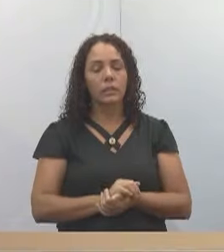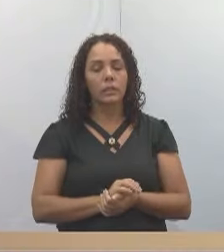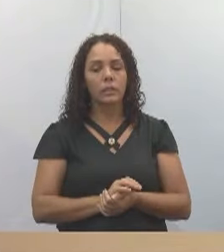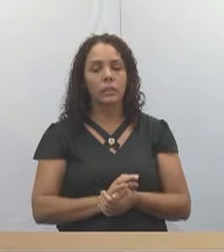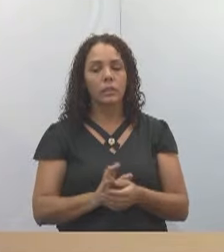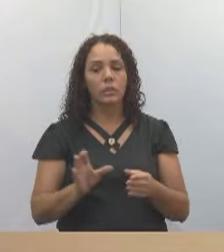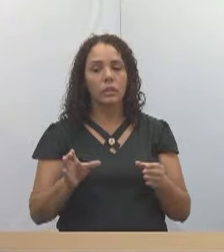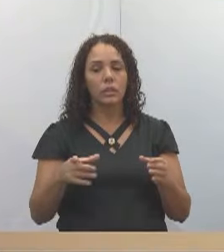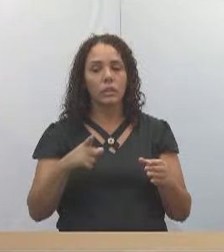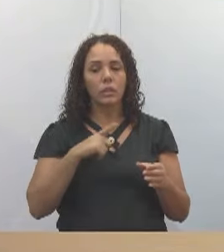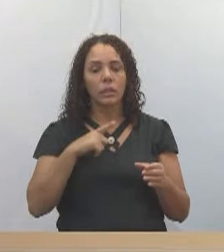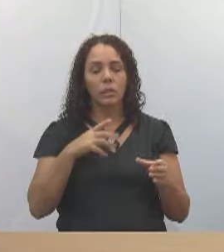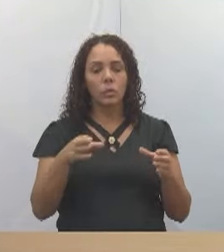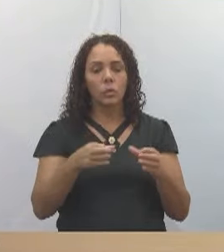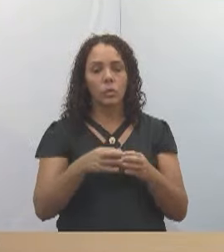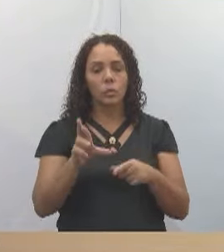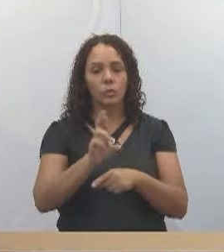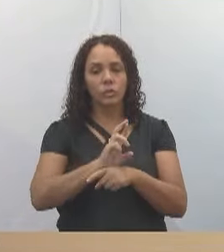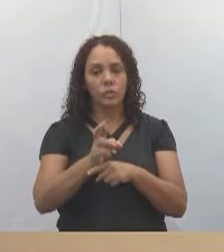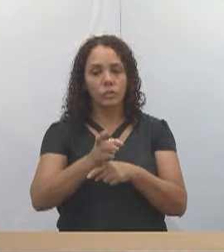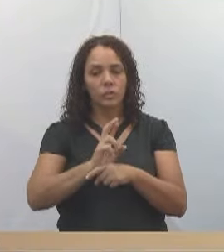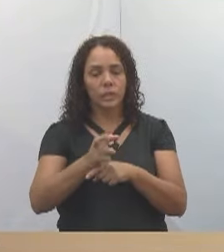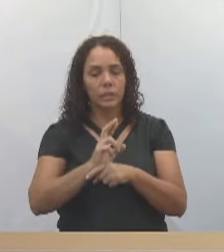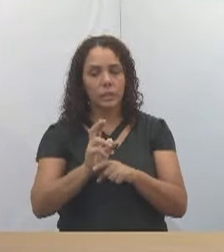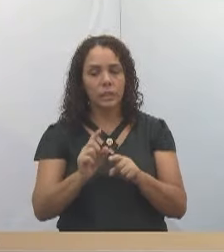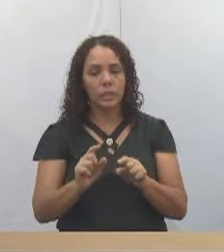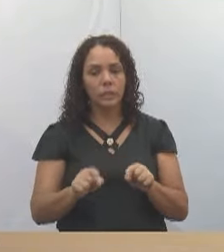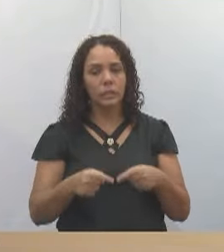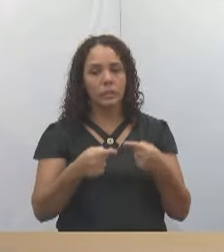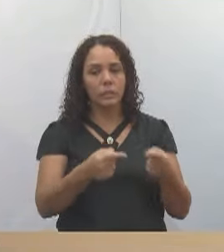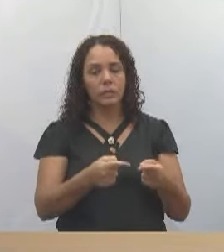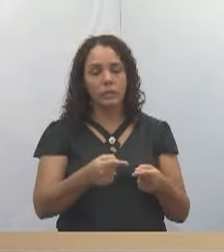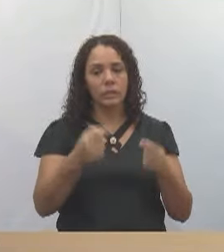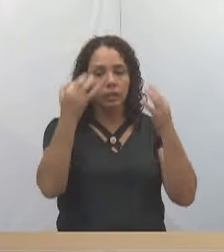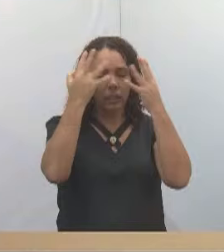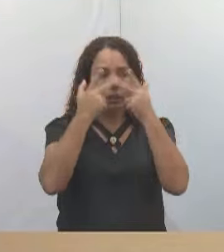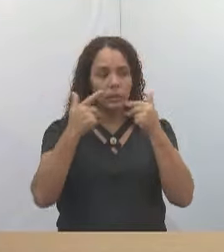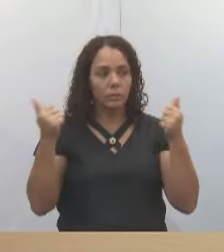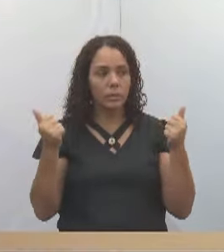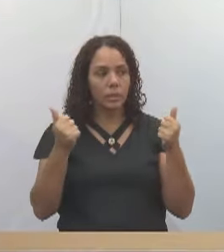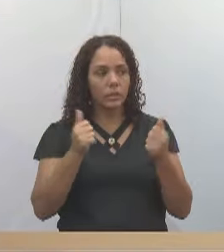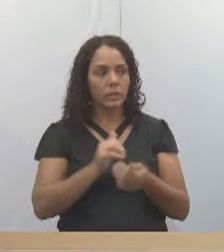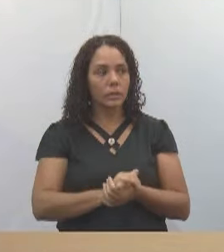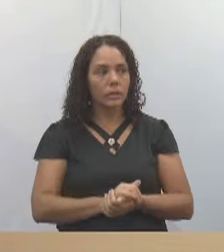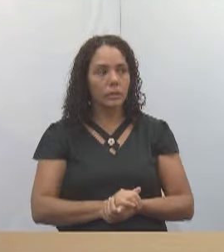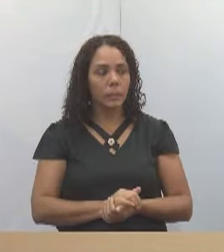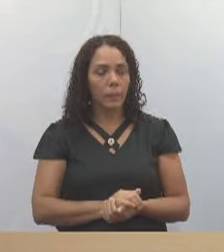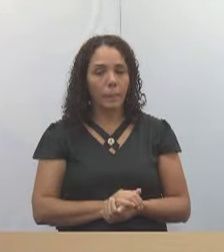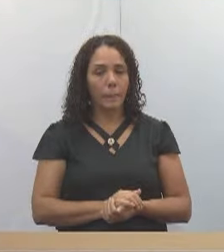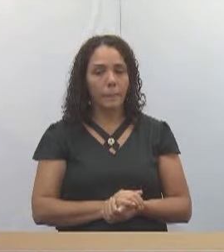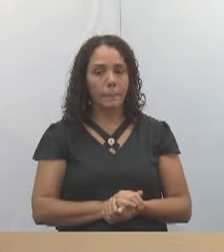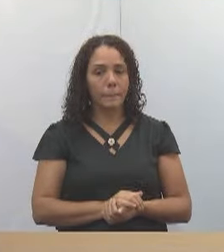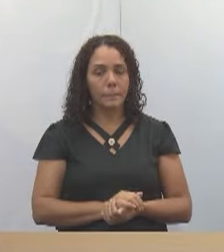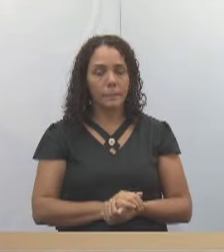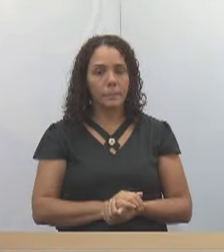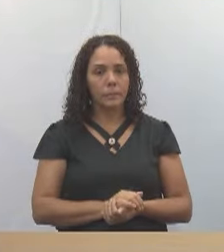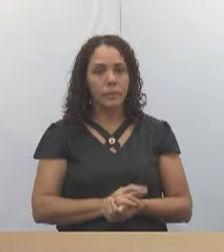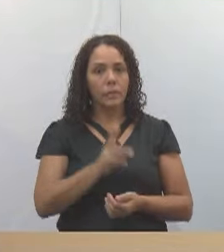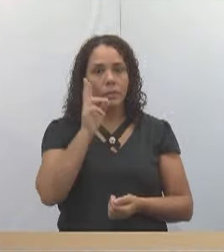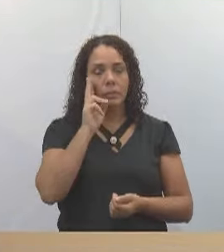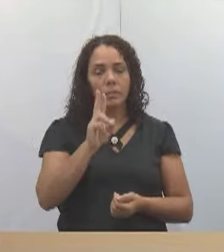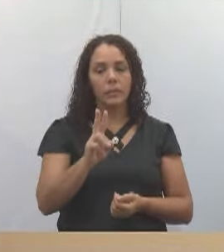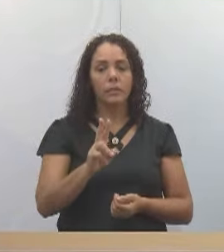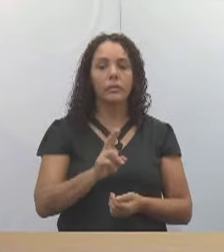fiscais sanitário ou de defesa animal para verificar em todos os apartamentos e